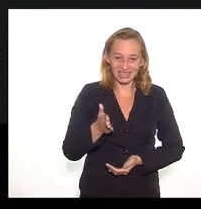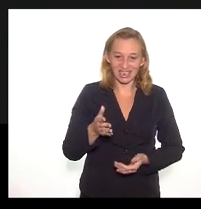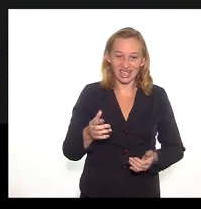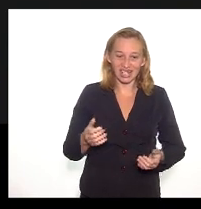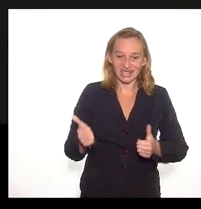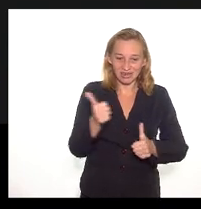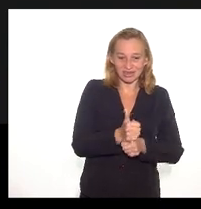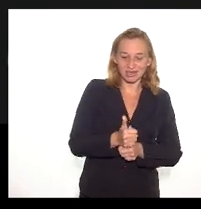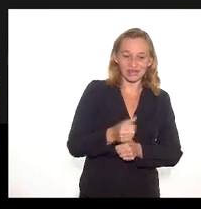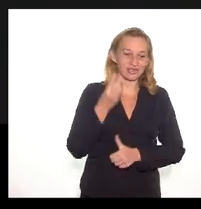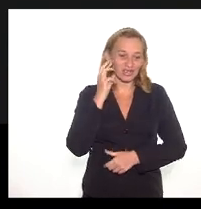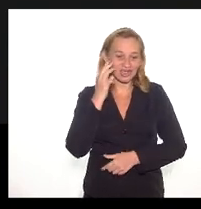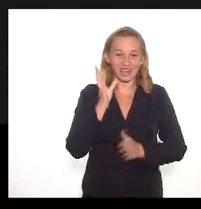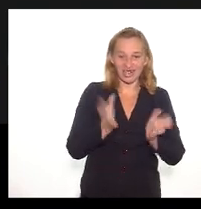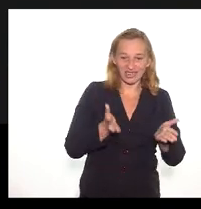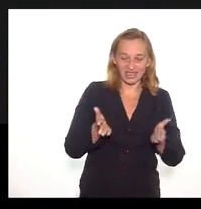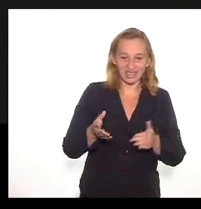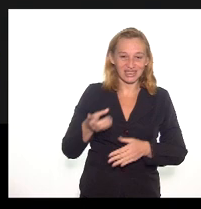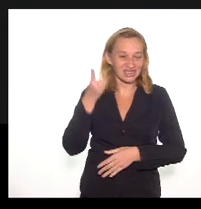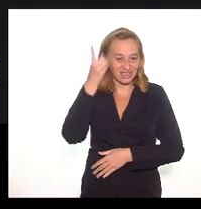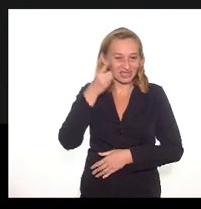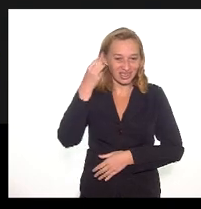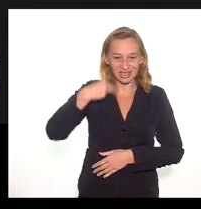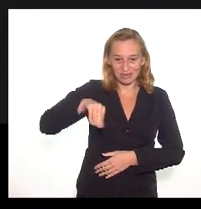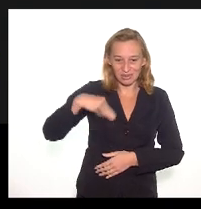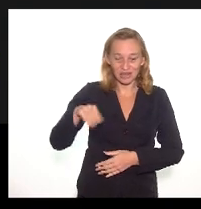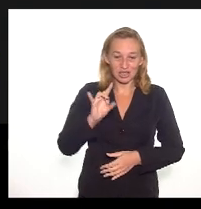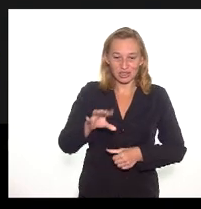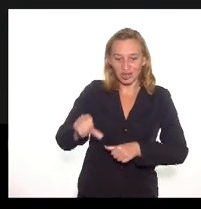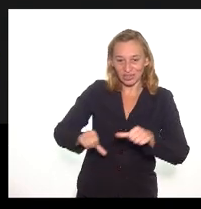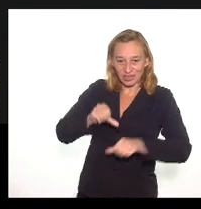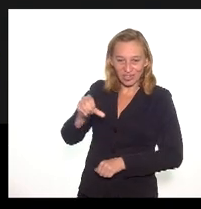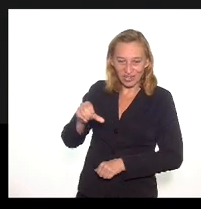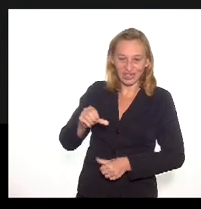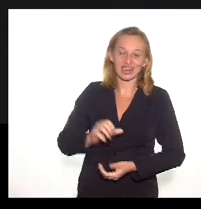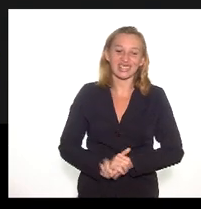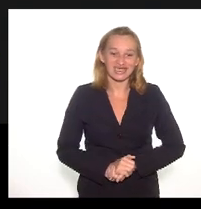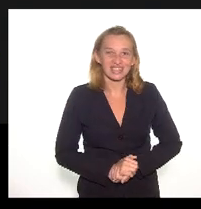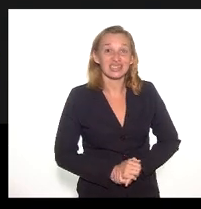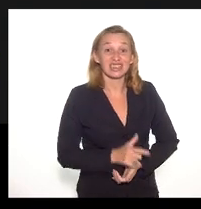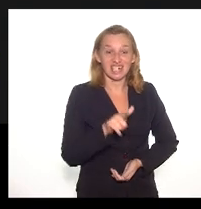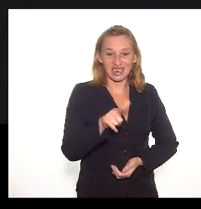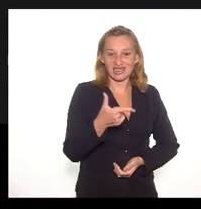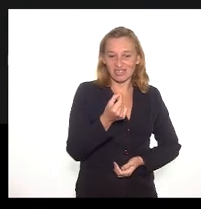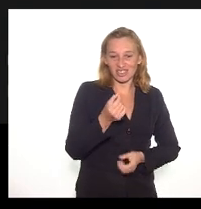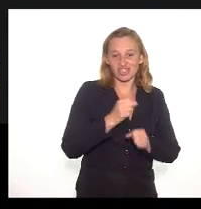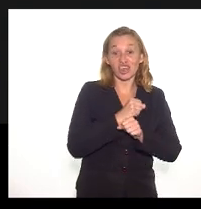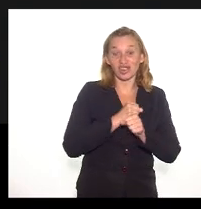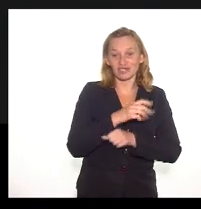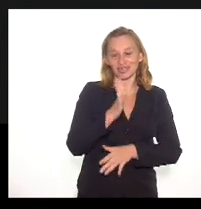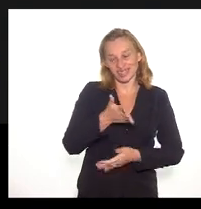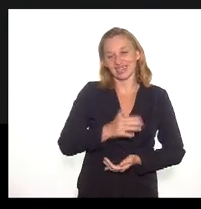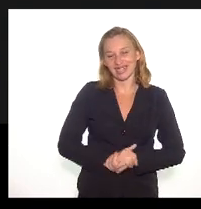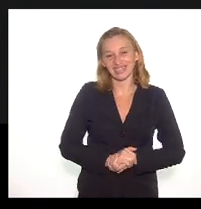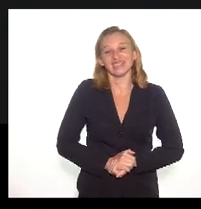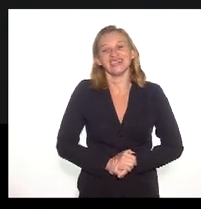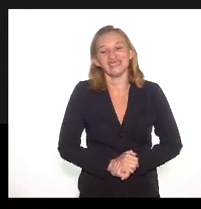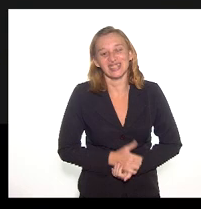vez, deputado Mink. Nossa, só a troca para o Mink já é negócio, ele ganha 20 anos.